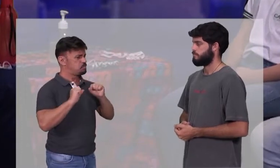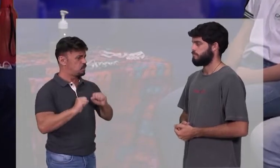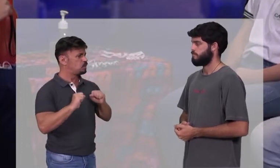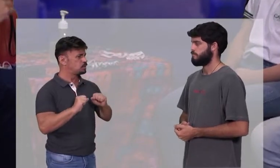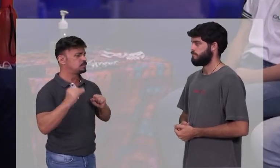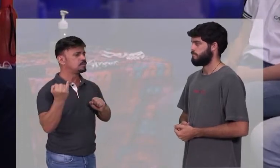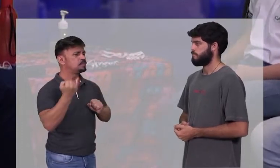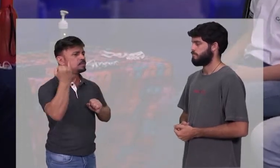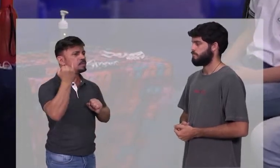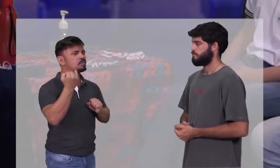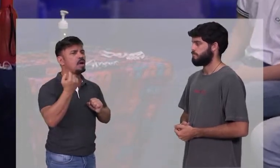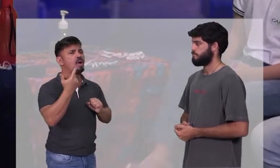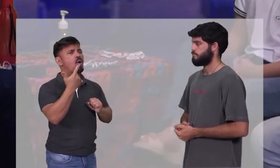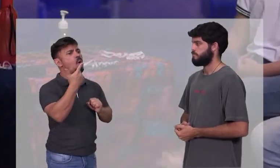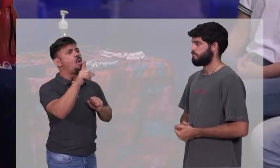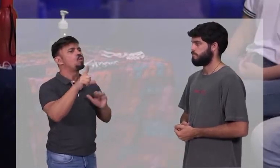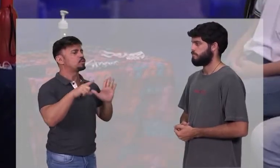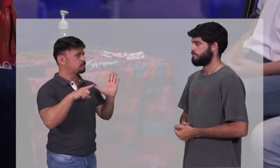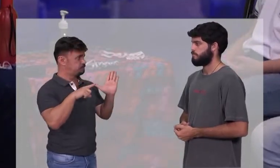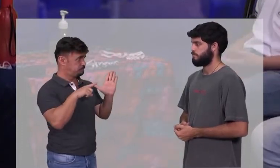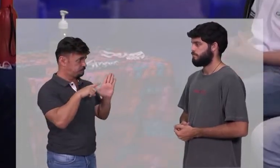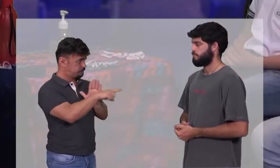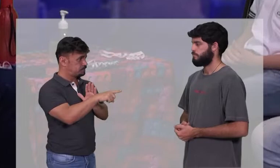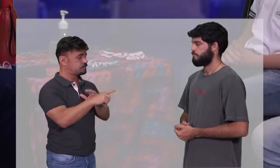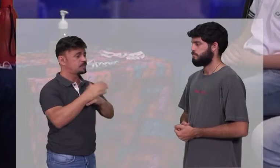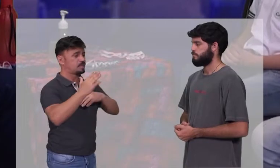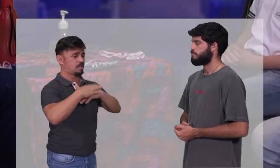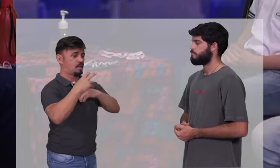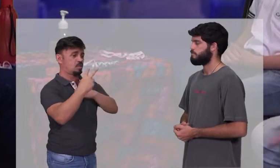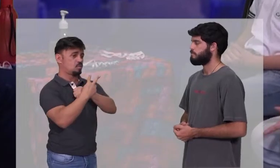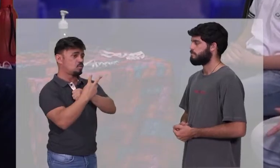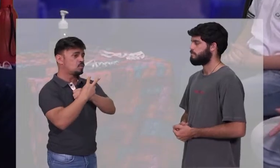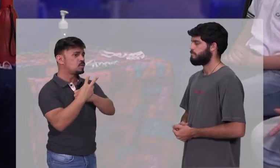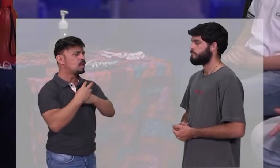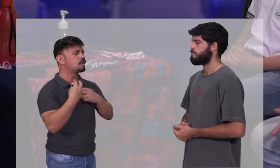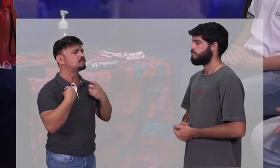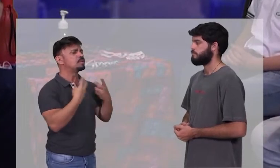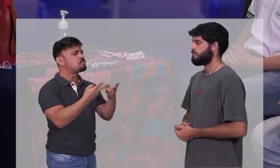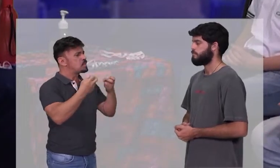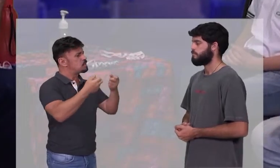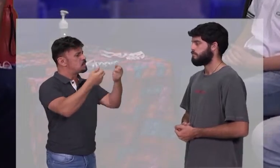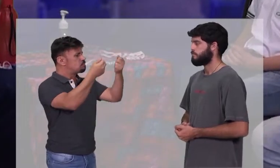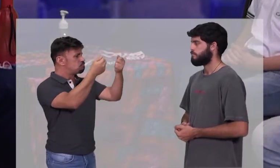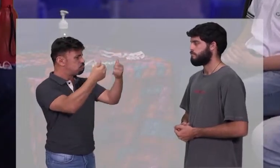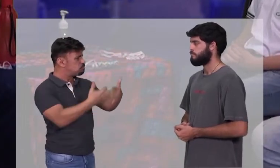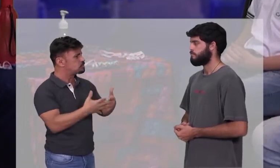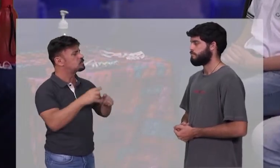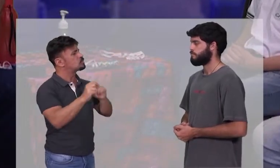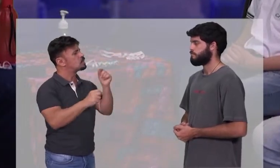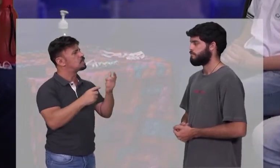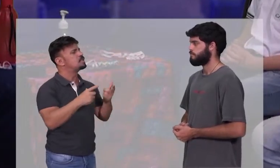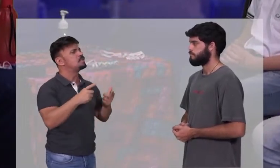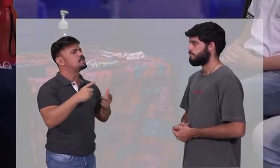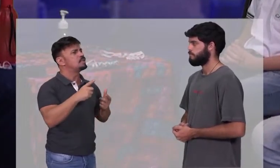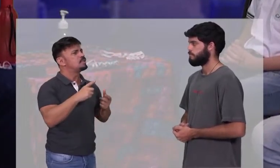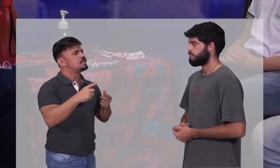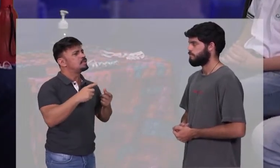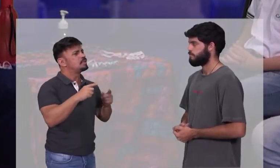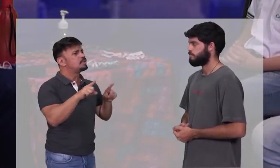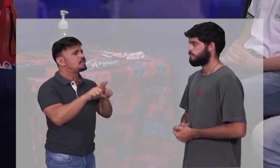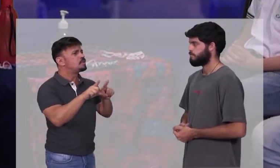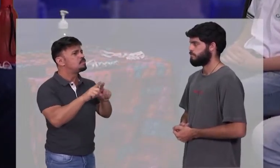ficar, né? E aí, vamos para uma outra pergunta aqui, né? Eu gostei muito desse lado do autocuidado, e eu vi que na fala de vocês tem um